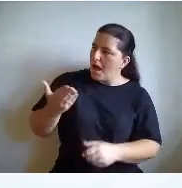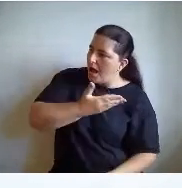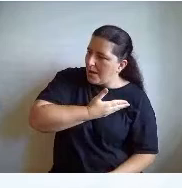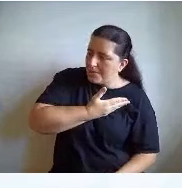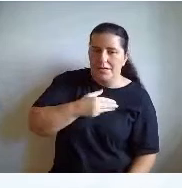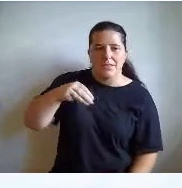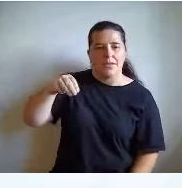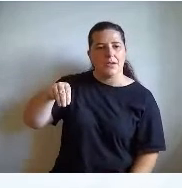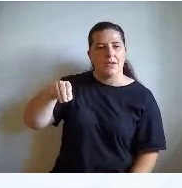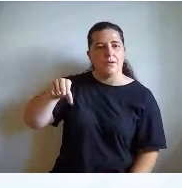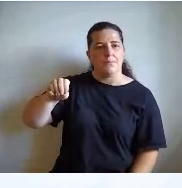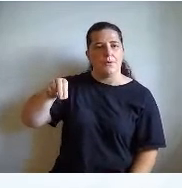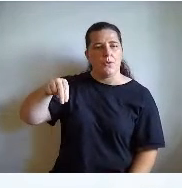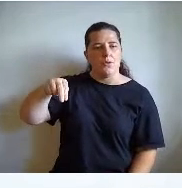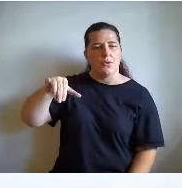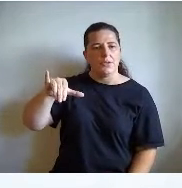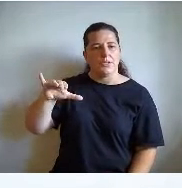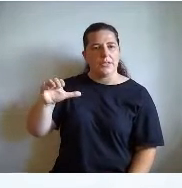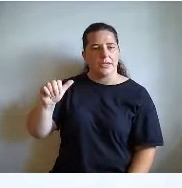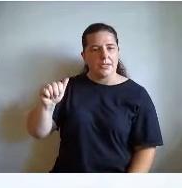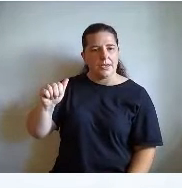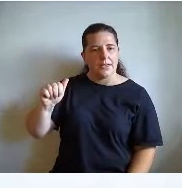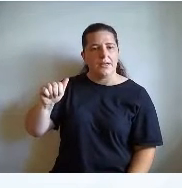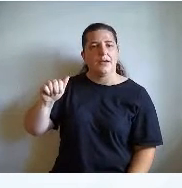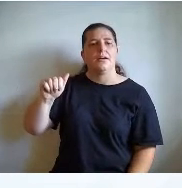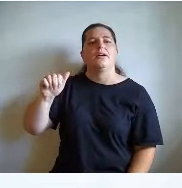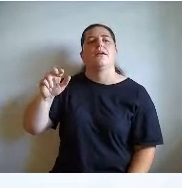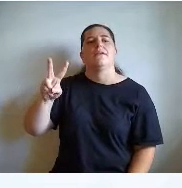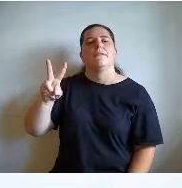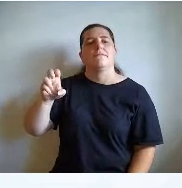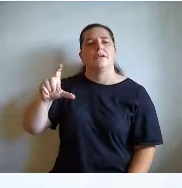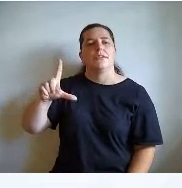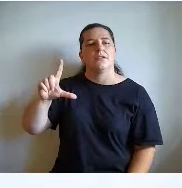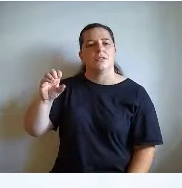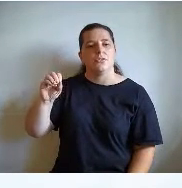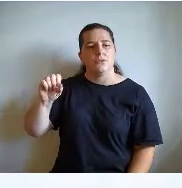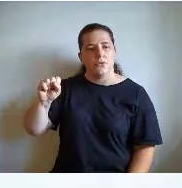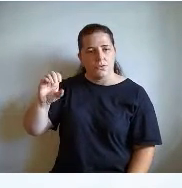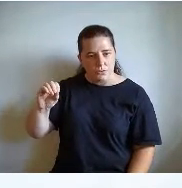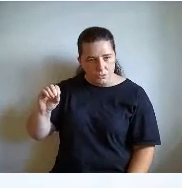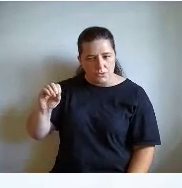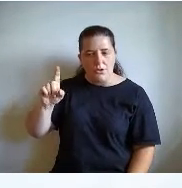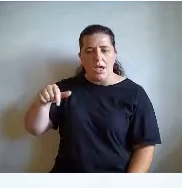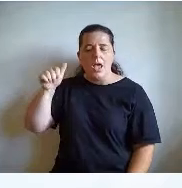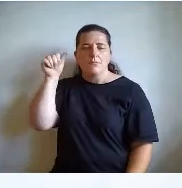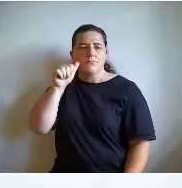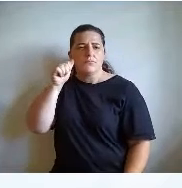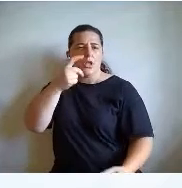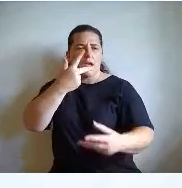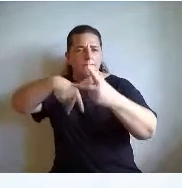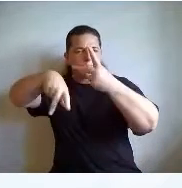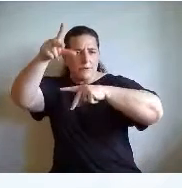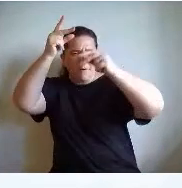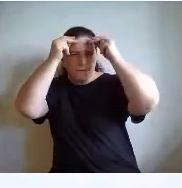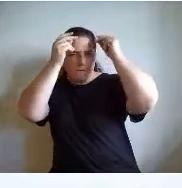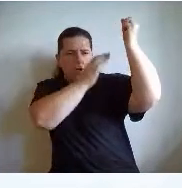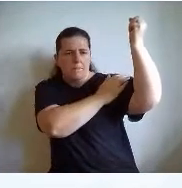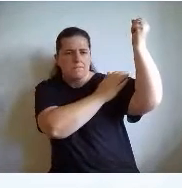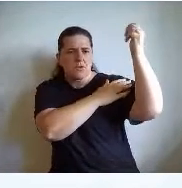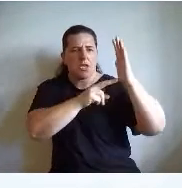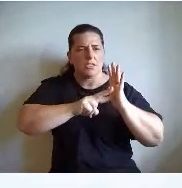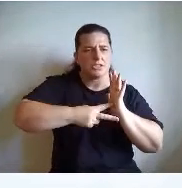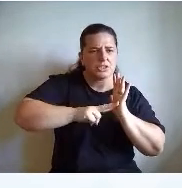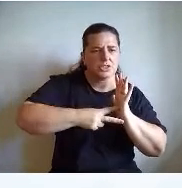Veloso. Ela que é dirigente sindical feminina mais influente do Brasil e que leva